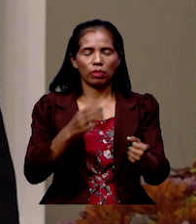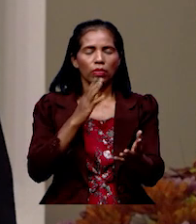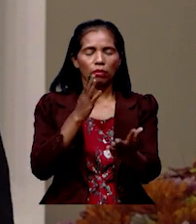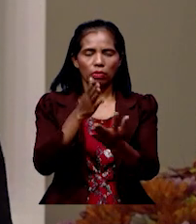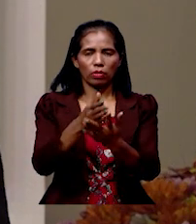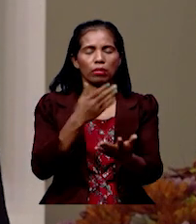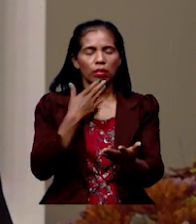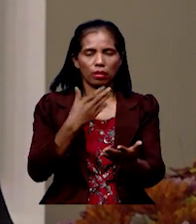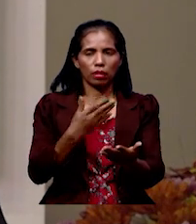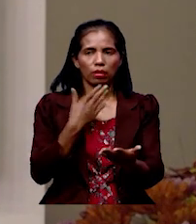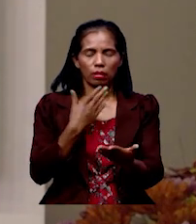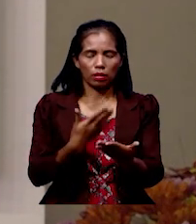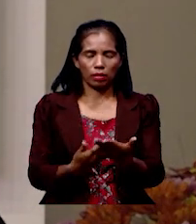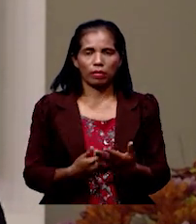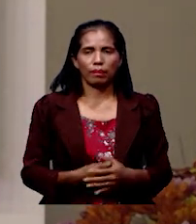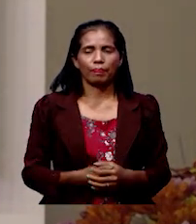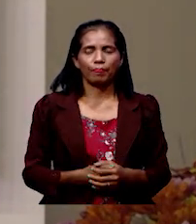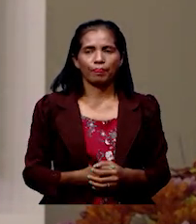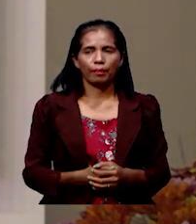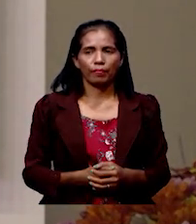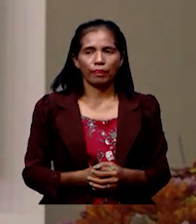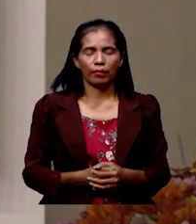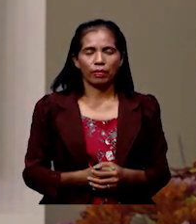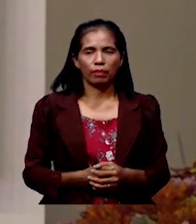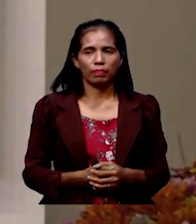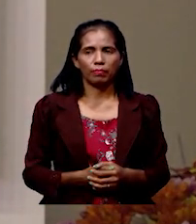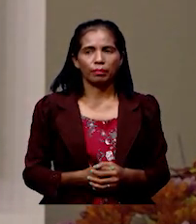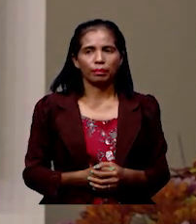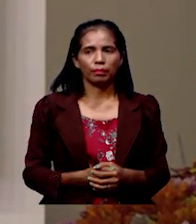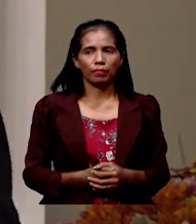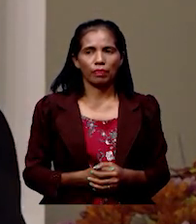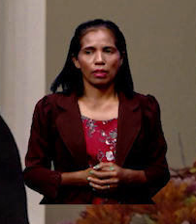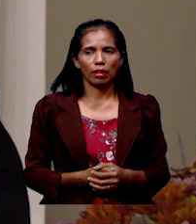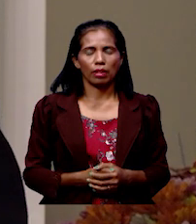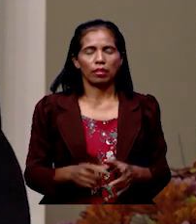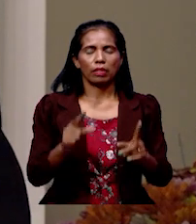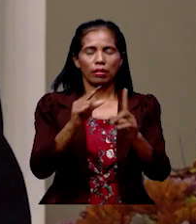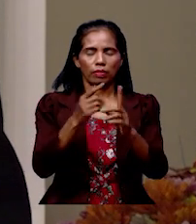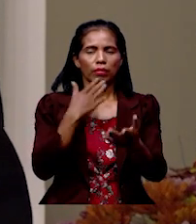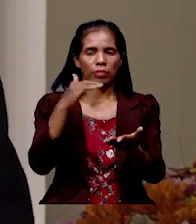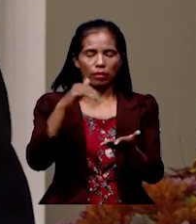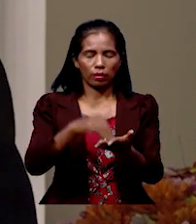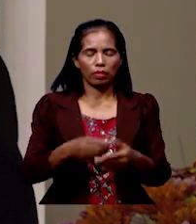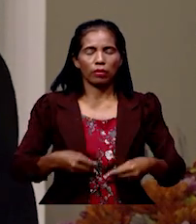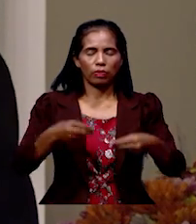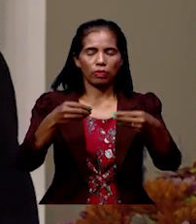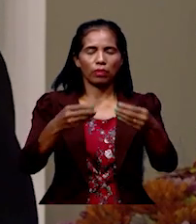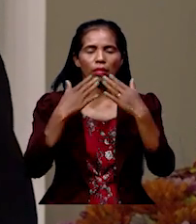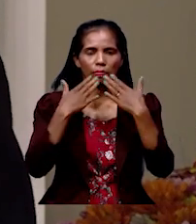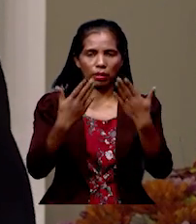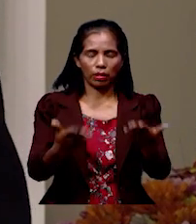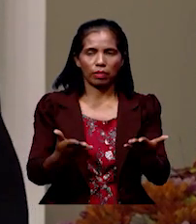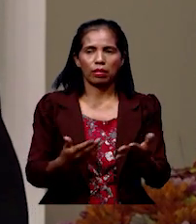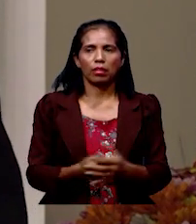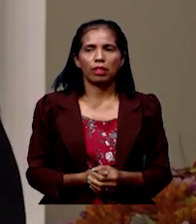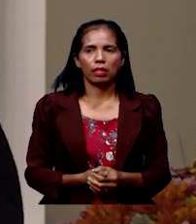nível pessoal, familiar e profissional. Uma palavra também de sentido agradecimentos